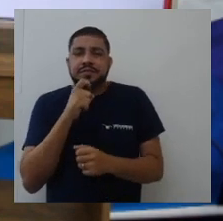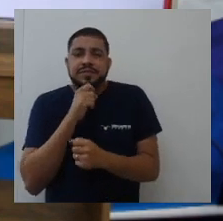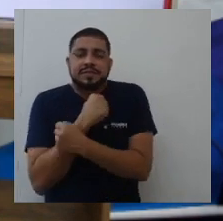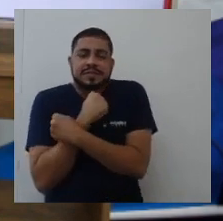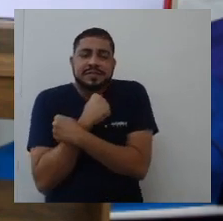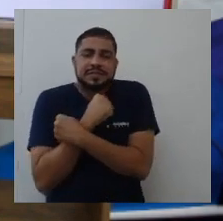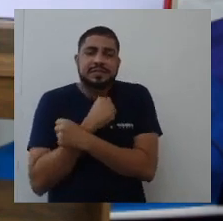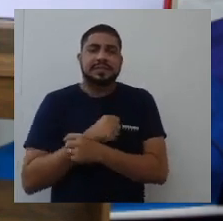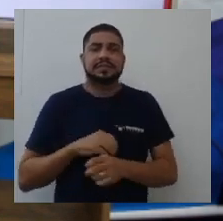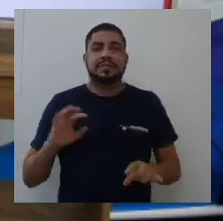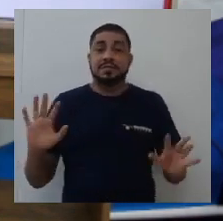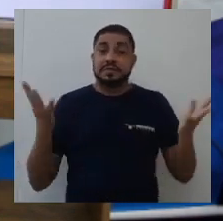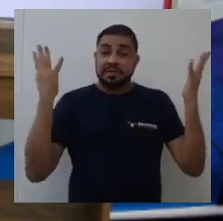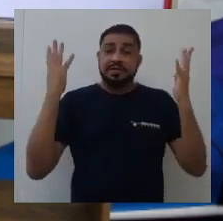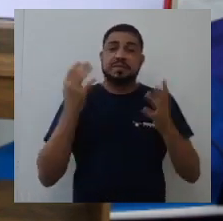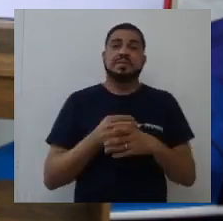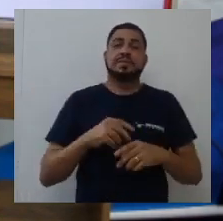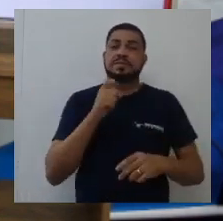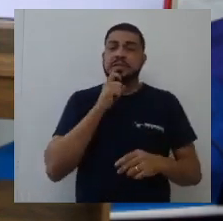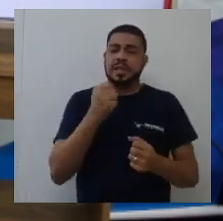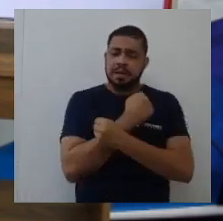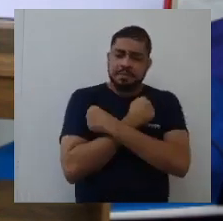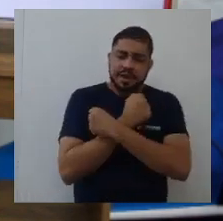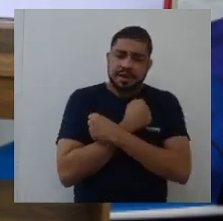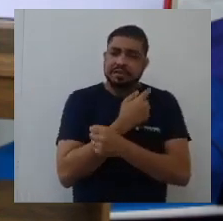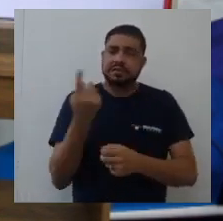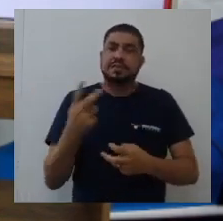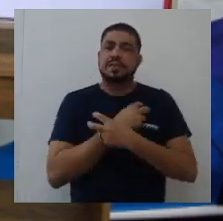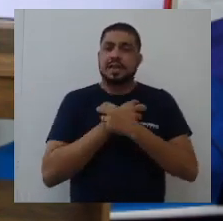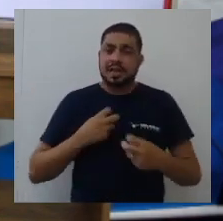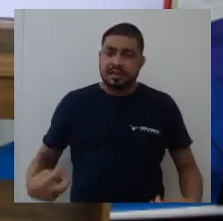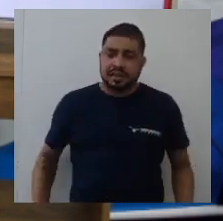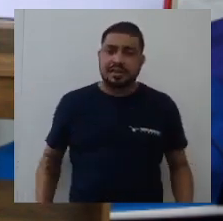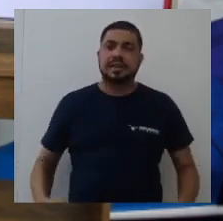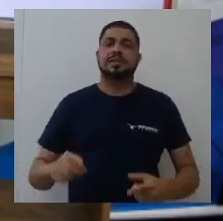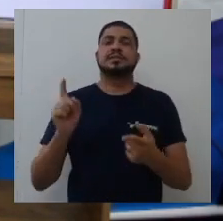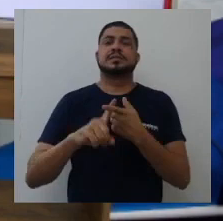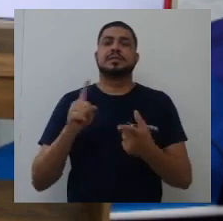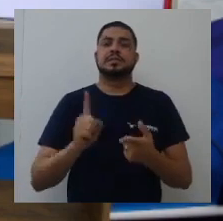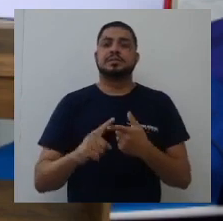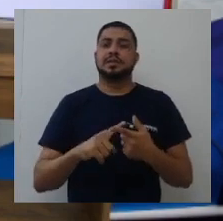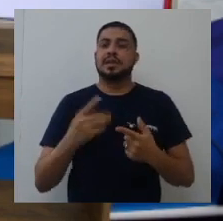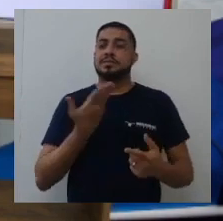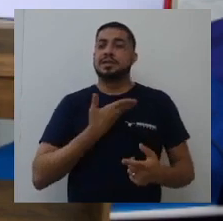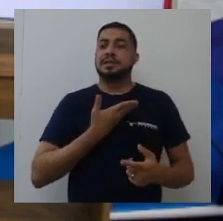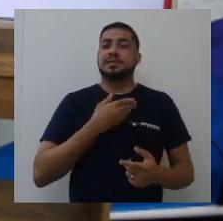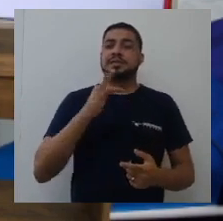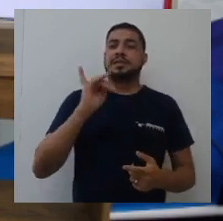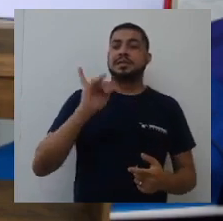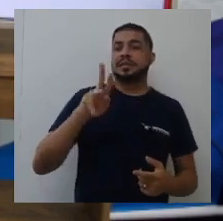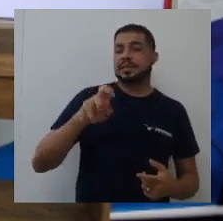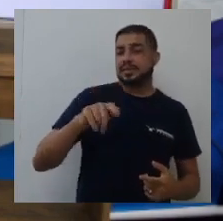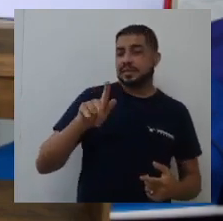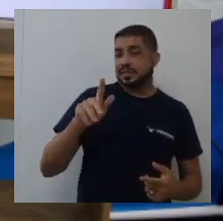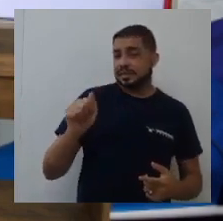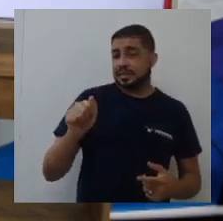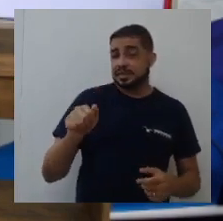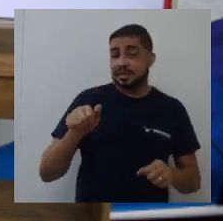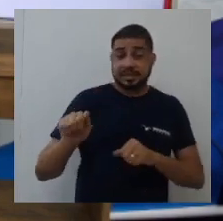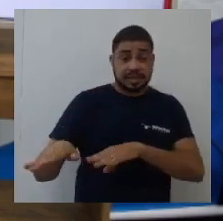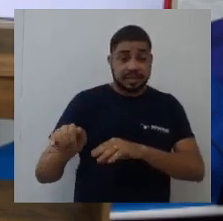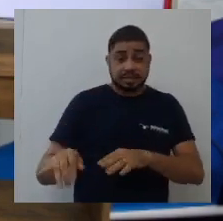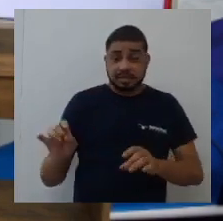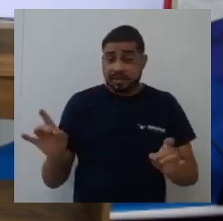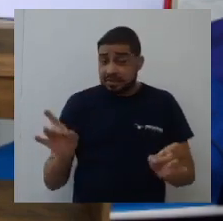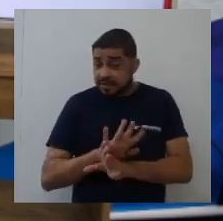massa lá em Triunfo. Abraço para todos de Triunfo, de Serra Talhada. Um abraço para meu amigo Tiringa. Em setembro, se tiver passado